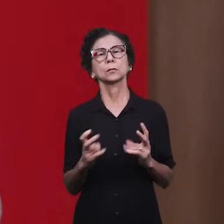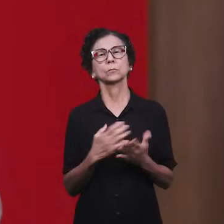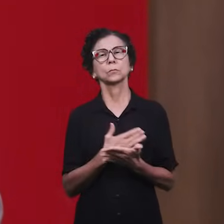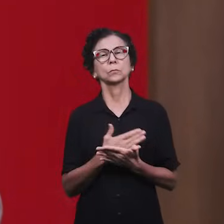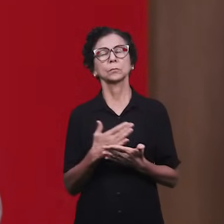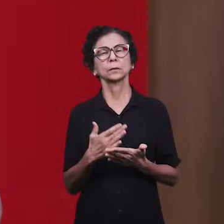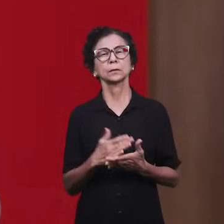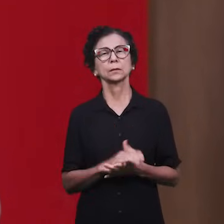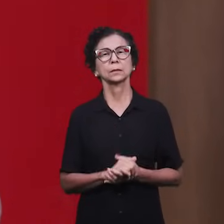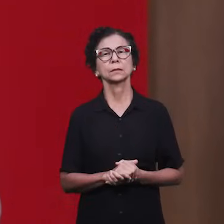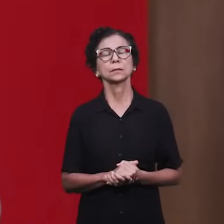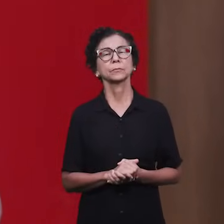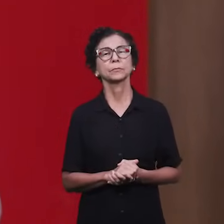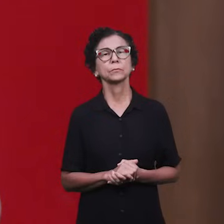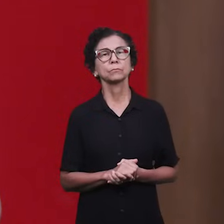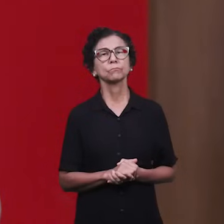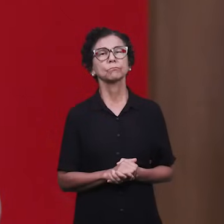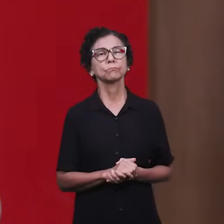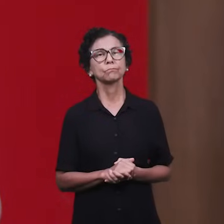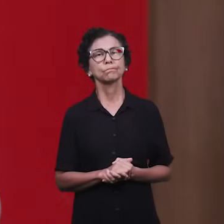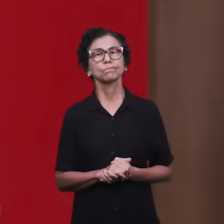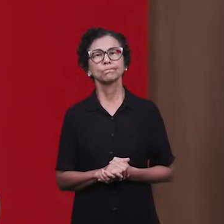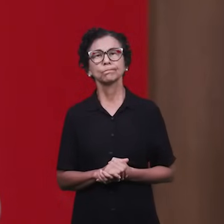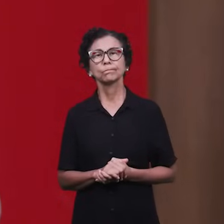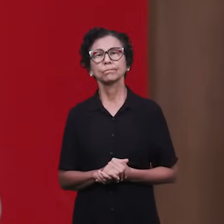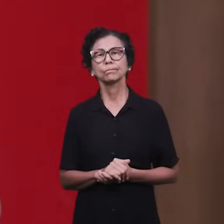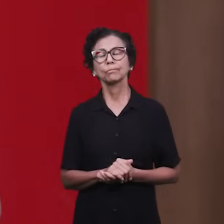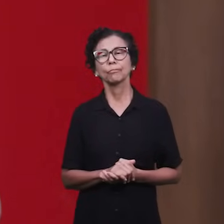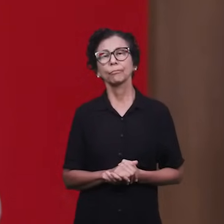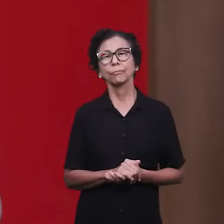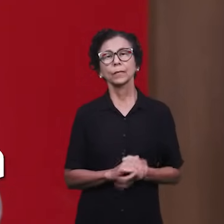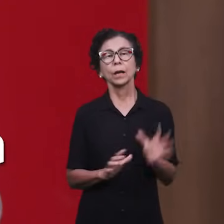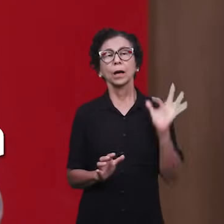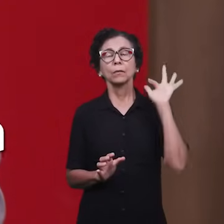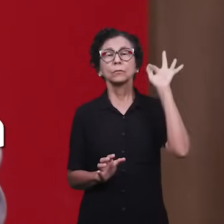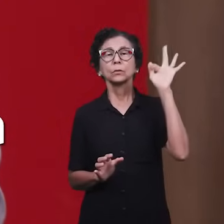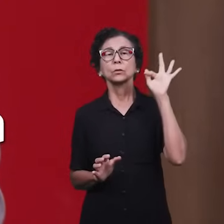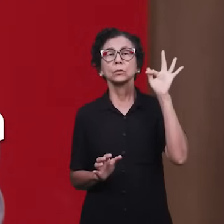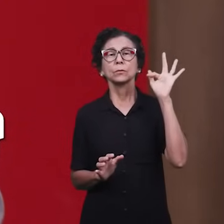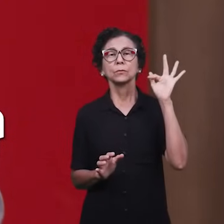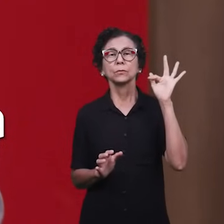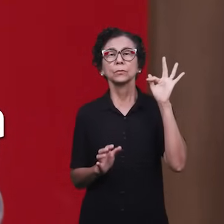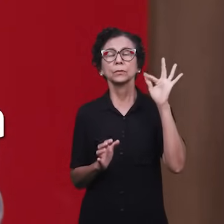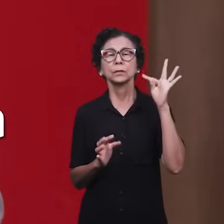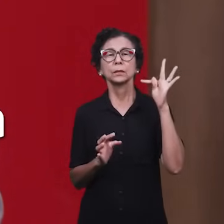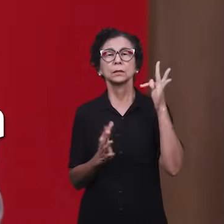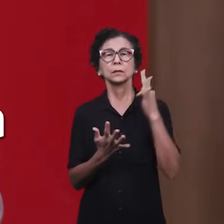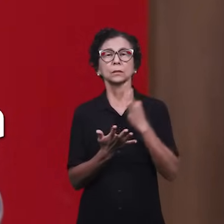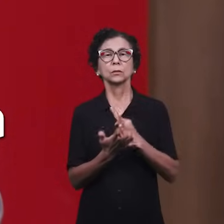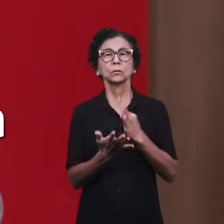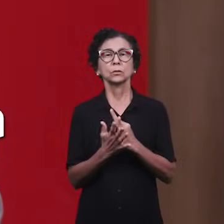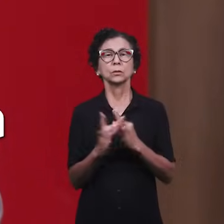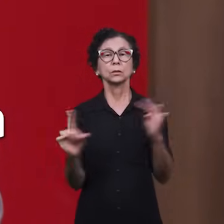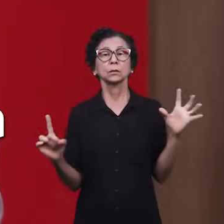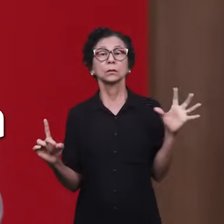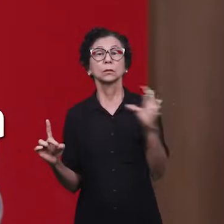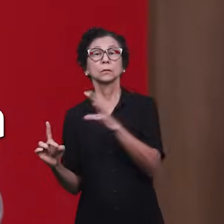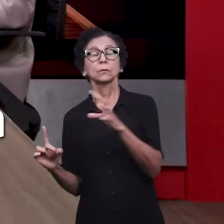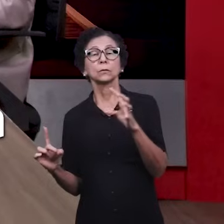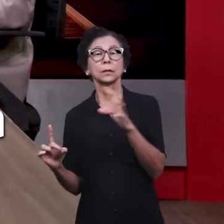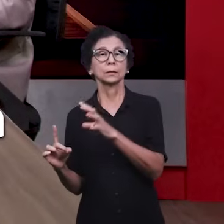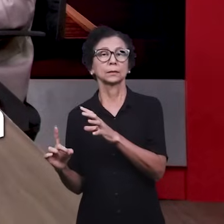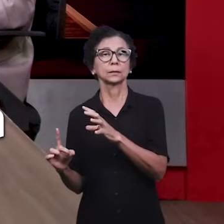queremos começar a tratar é exatamente esse: quais são as influências da filosofia na vida da